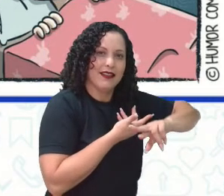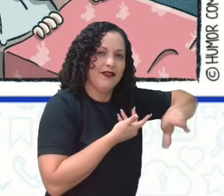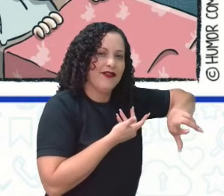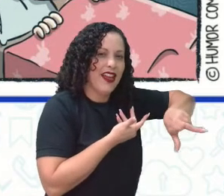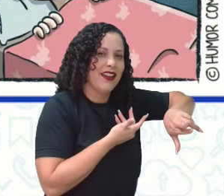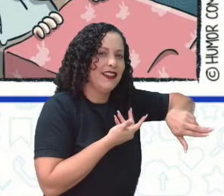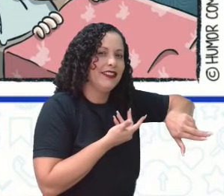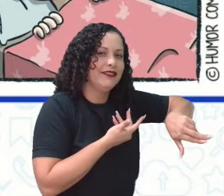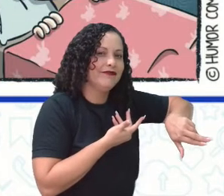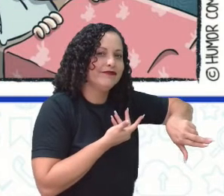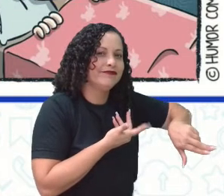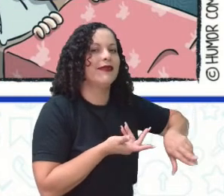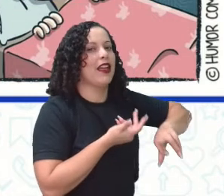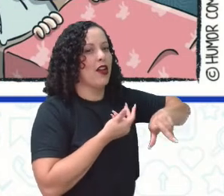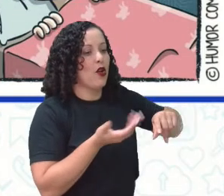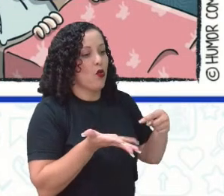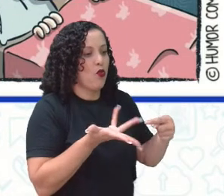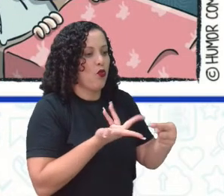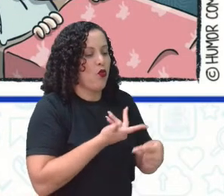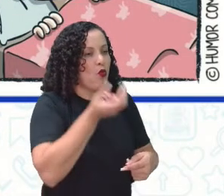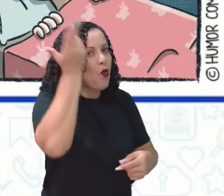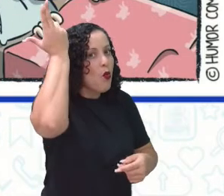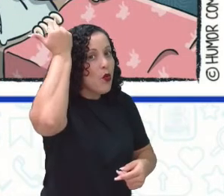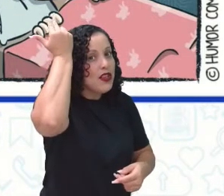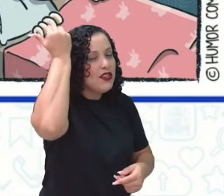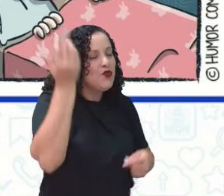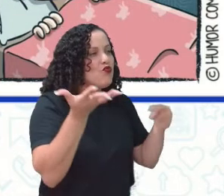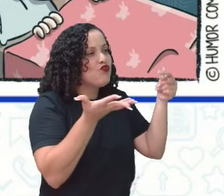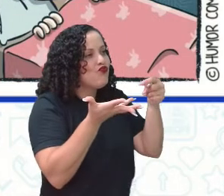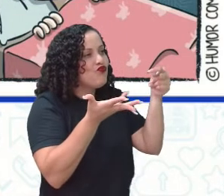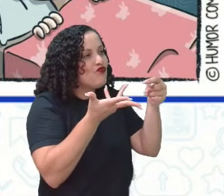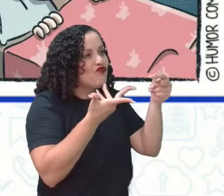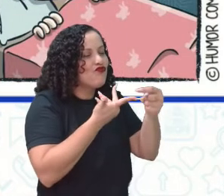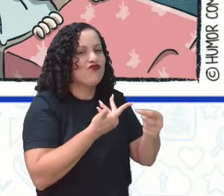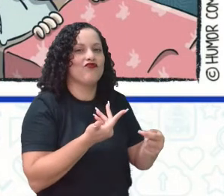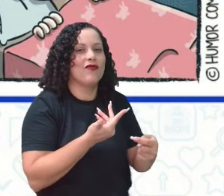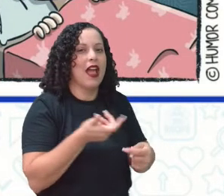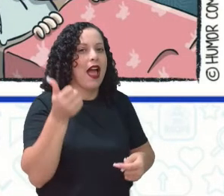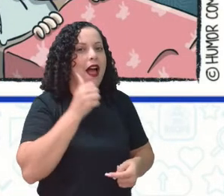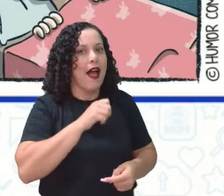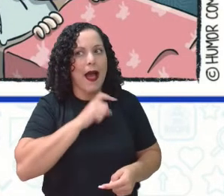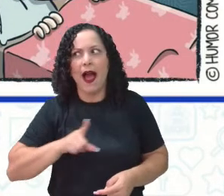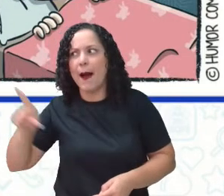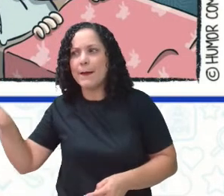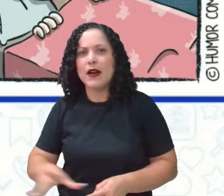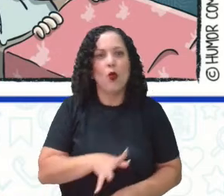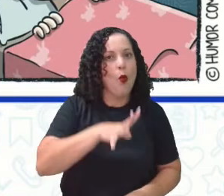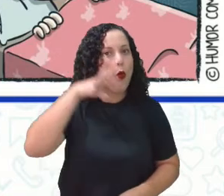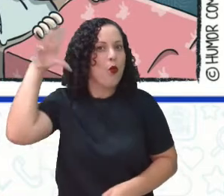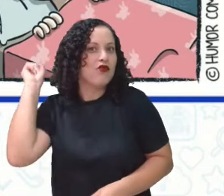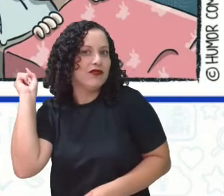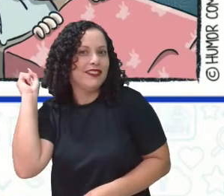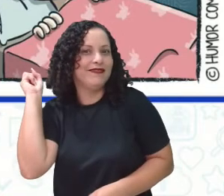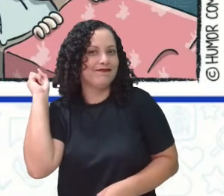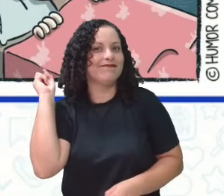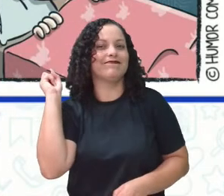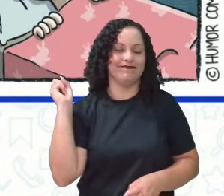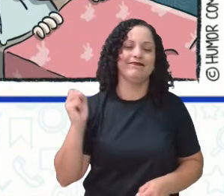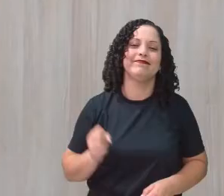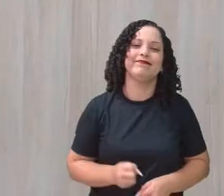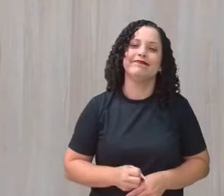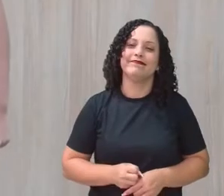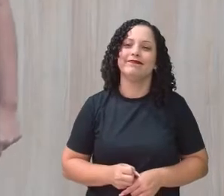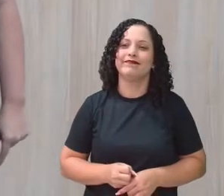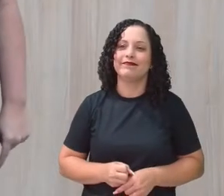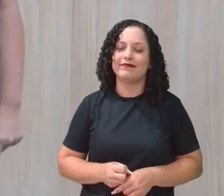lá, hein? Um coelhinho, 2 coelhinhos, 3 coelhinhos. Mãe é ligada, tem ouvido, né? Que ouve mais do que todo mundo. E parece